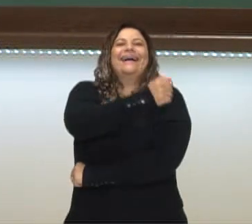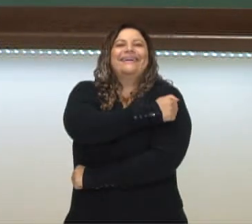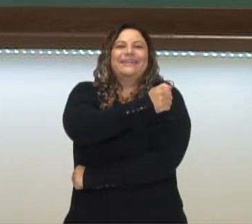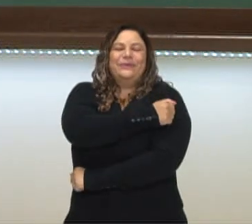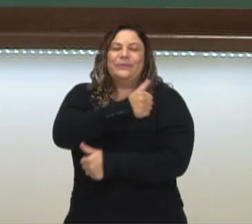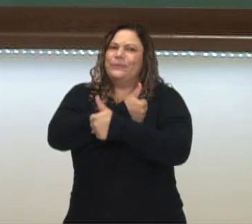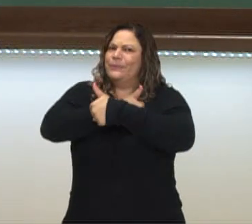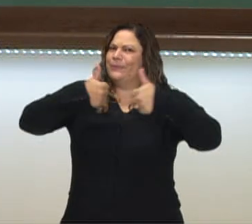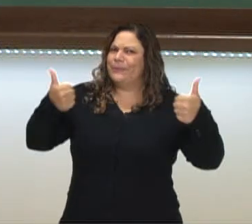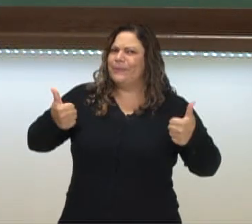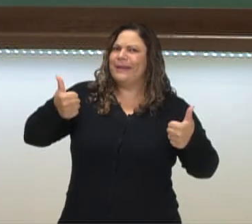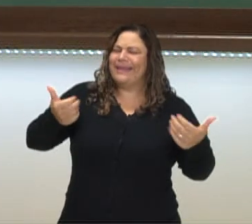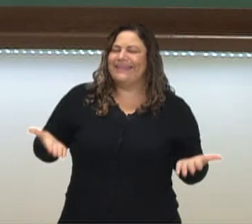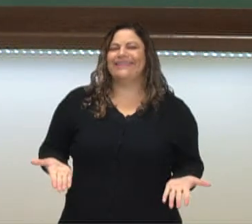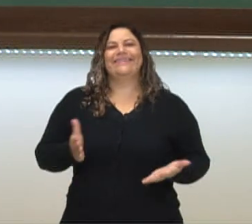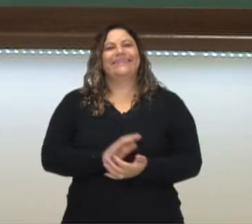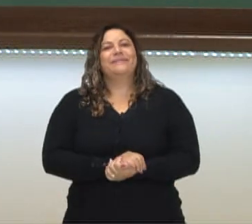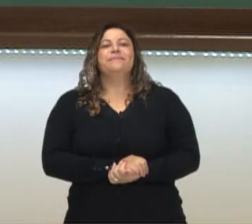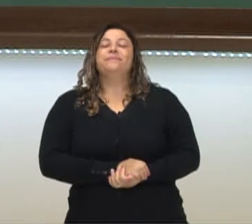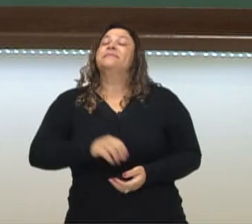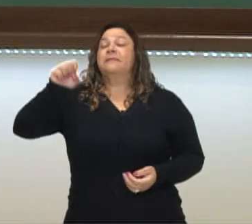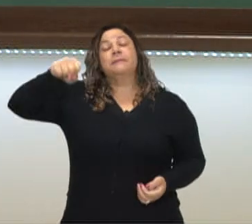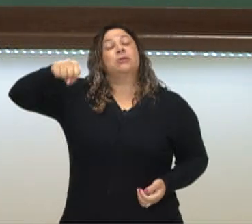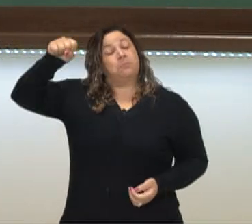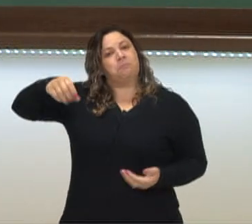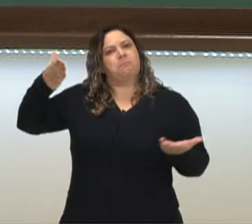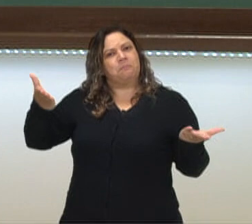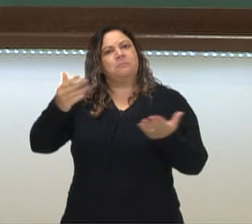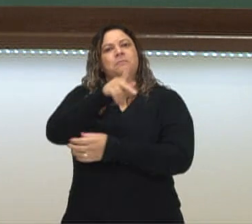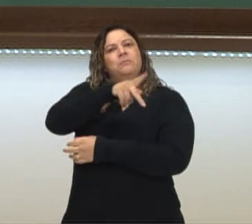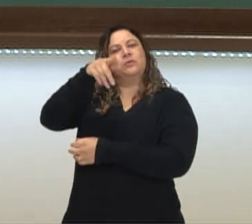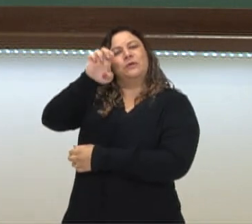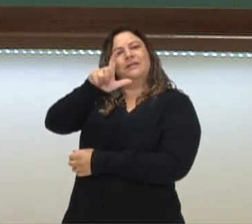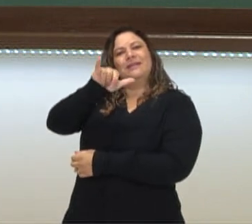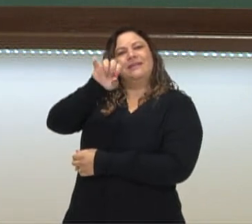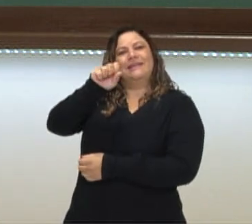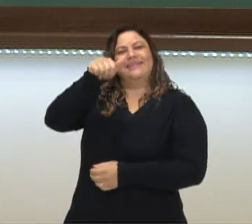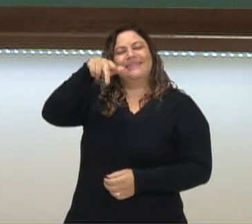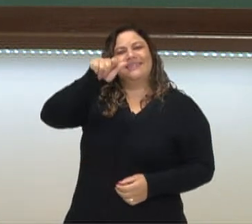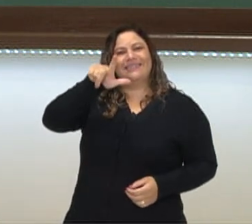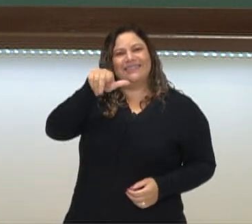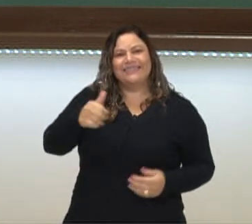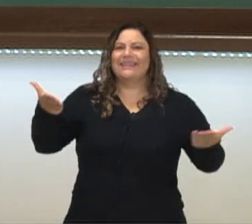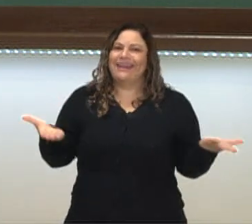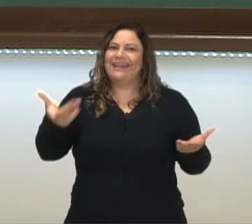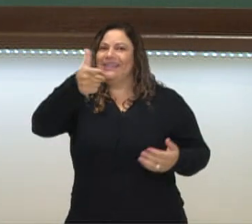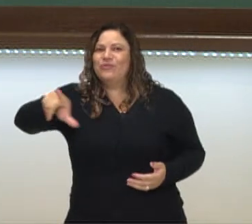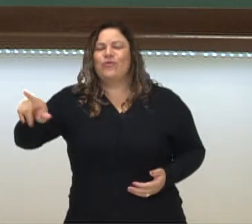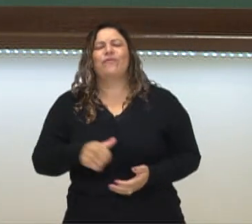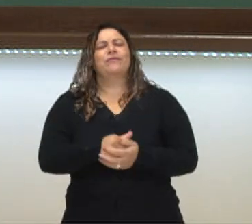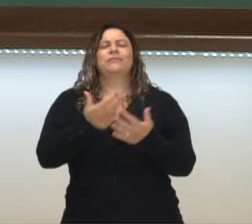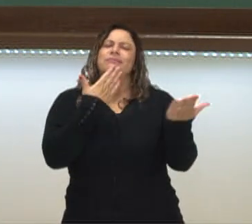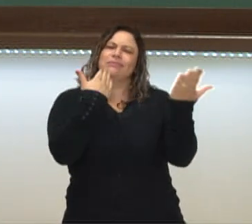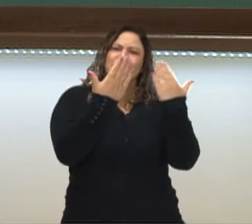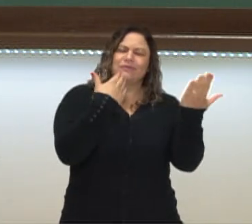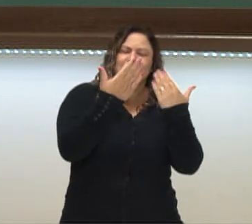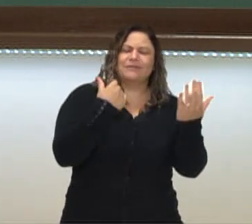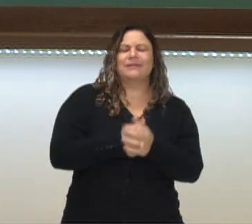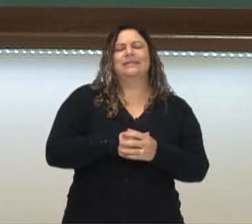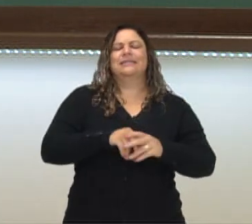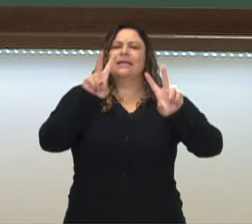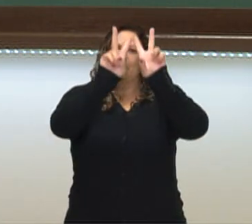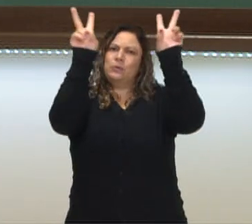estudante! Tudo bem com você? Eu espero que sim, professora Elisângela aqui novamente. Vamos conversar sobre substâncias e